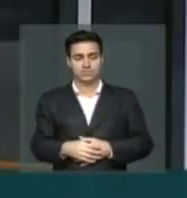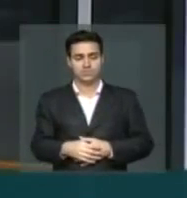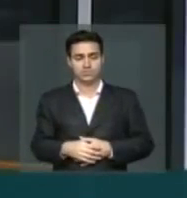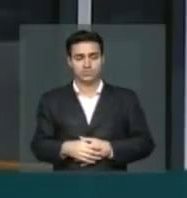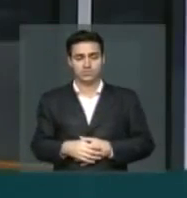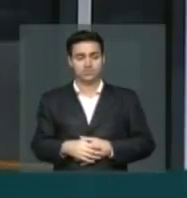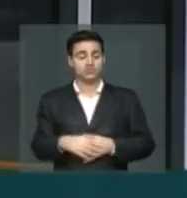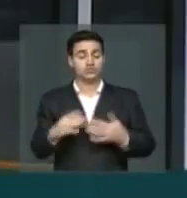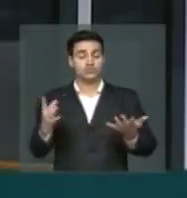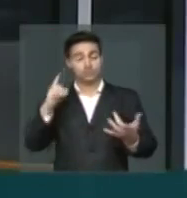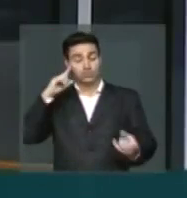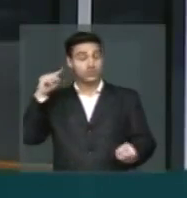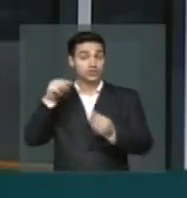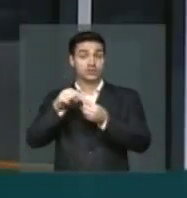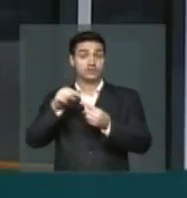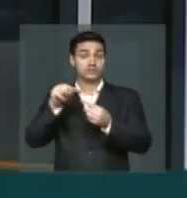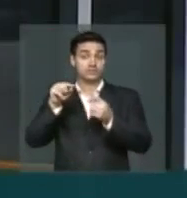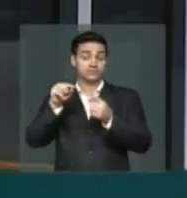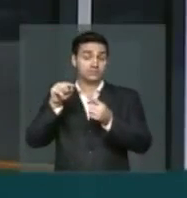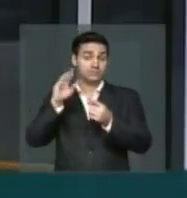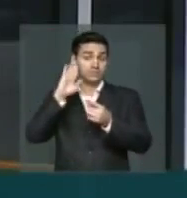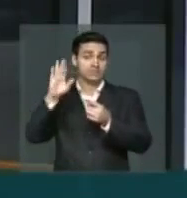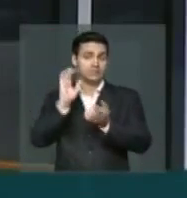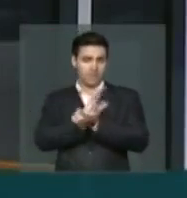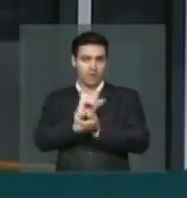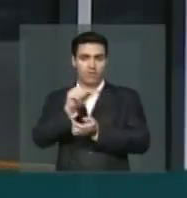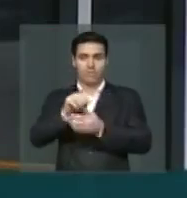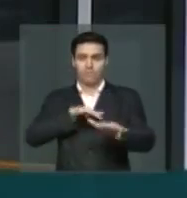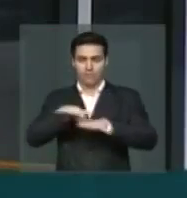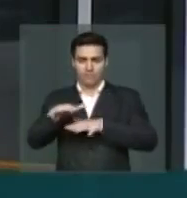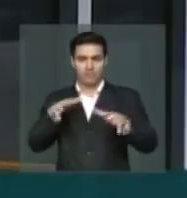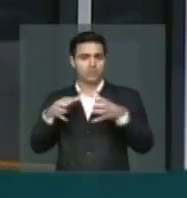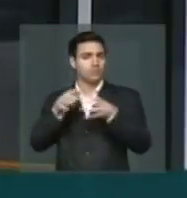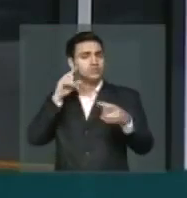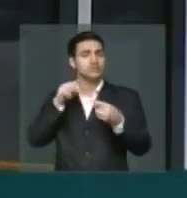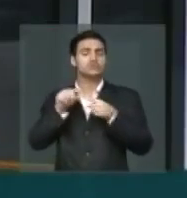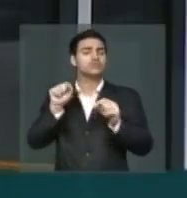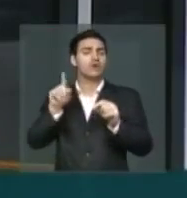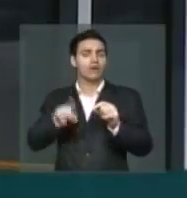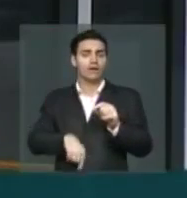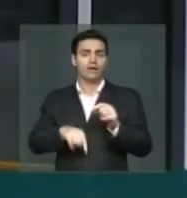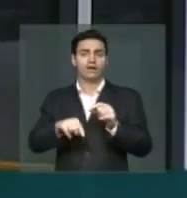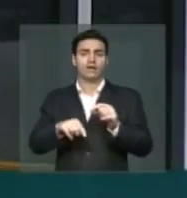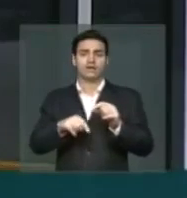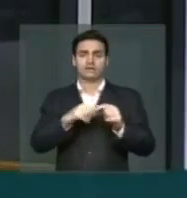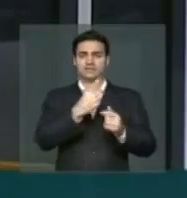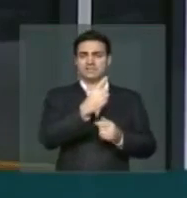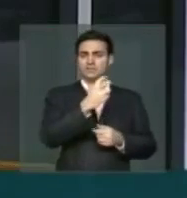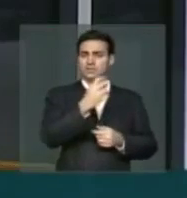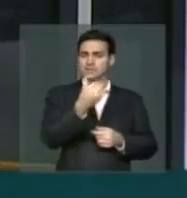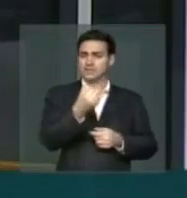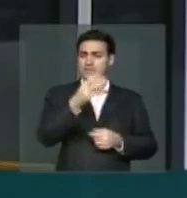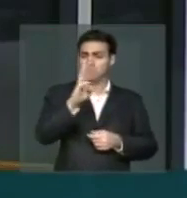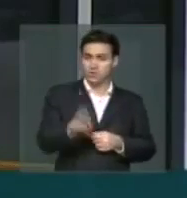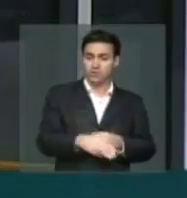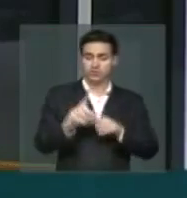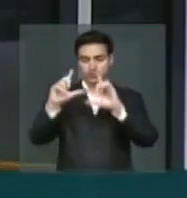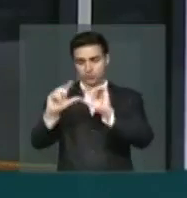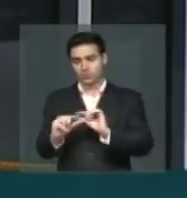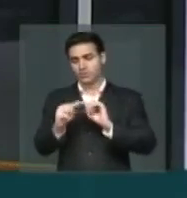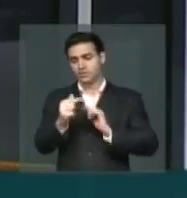O objetivo do movimento é reduzir de 156 milhões para